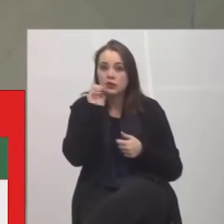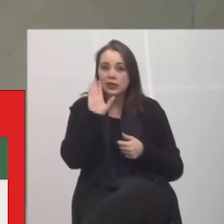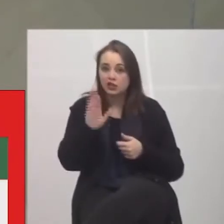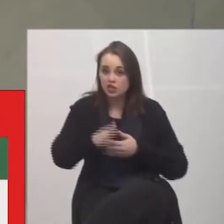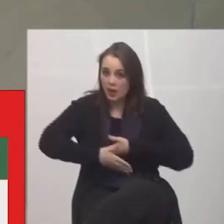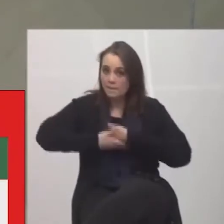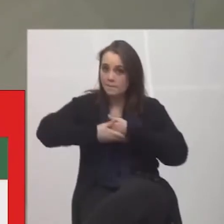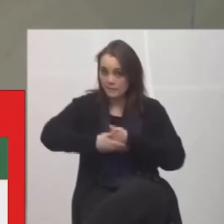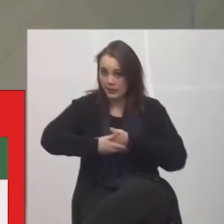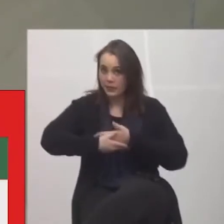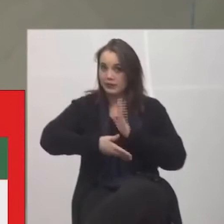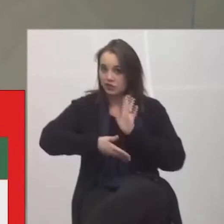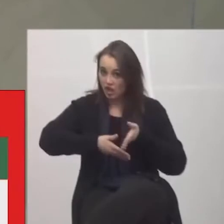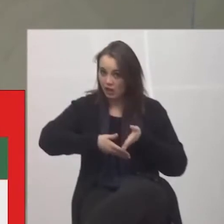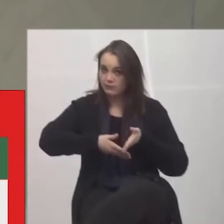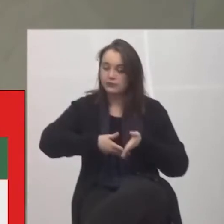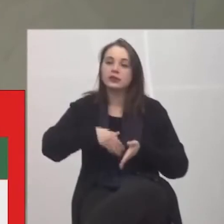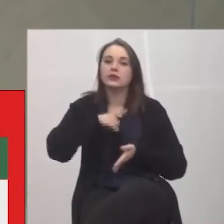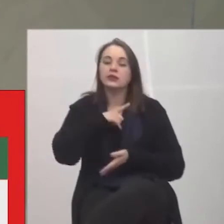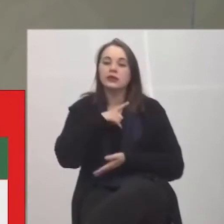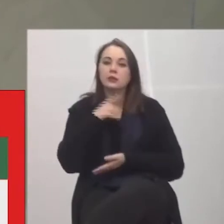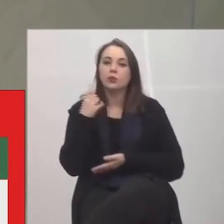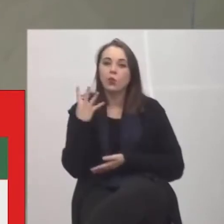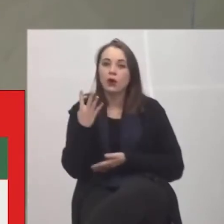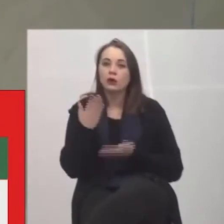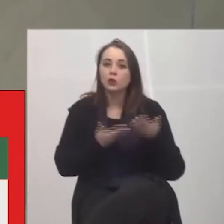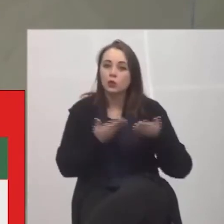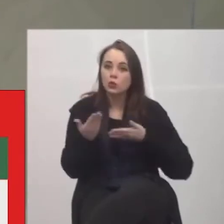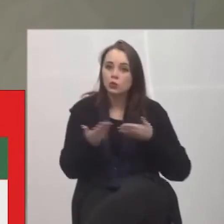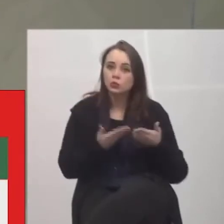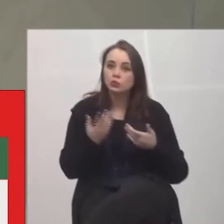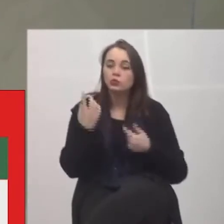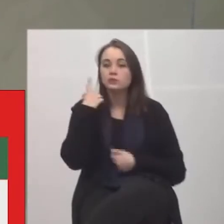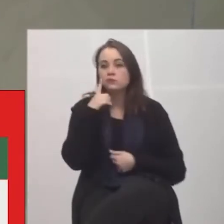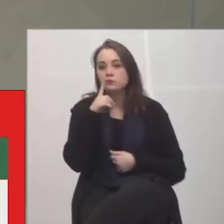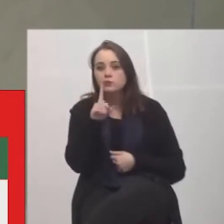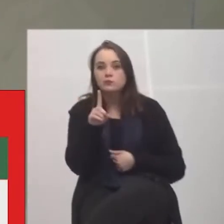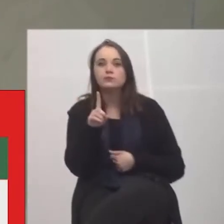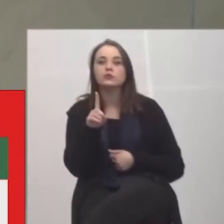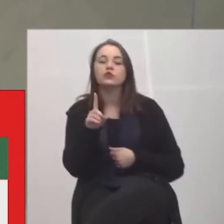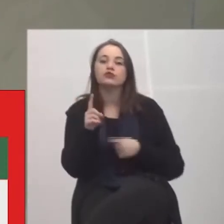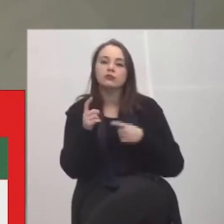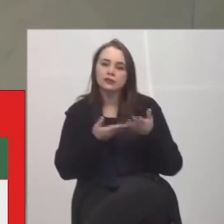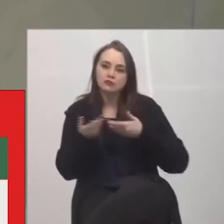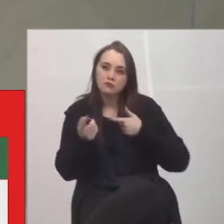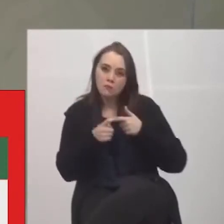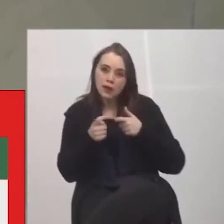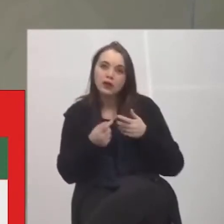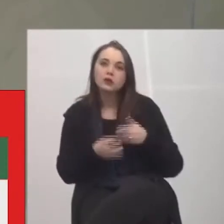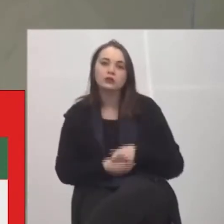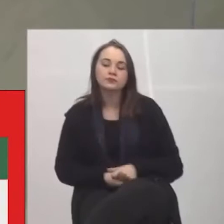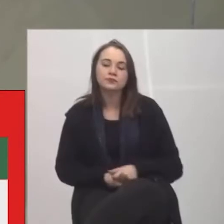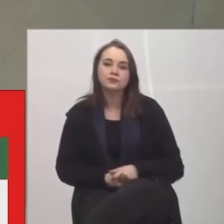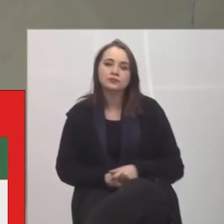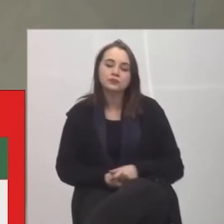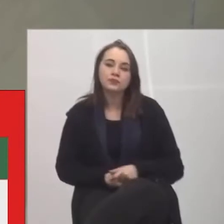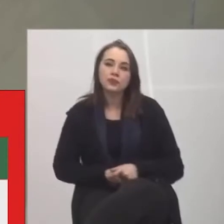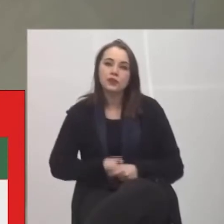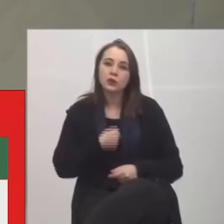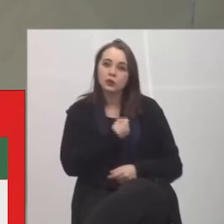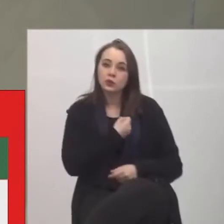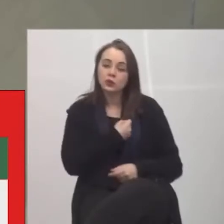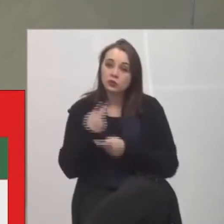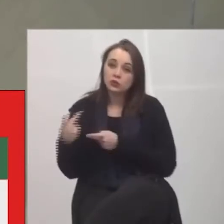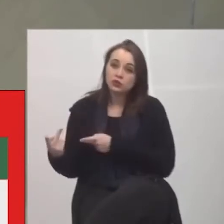consultas. Isso totaliza 4 consultas ao dia útil, né, no período. O número de atendimentos de